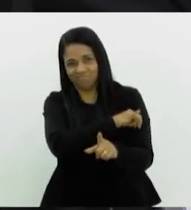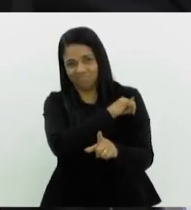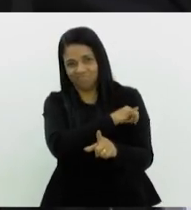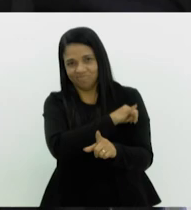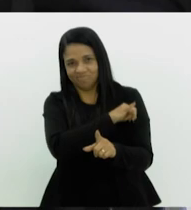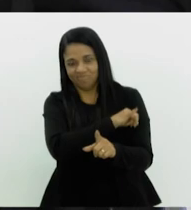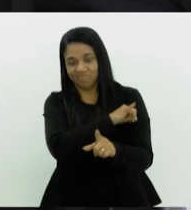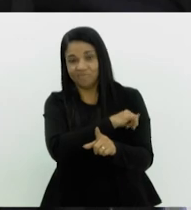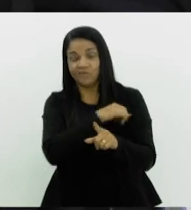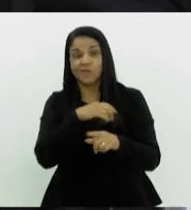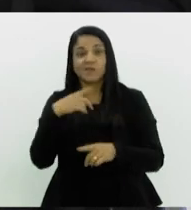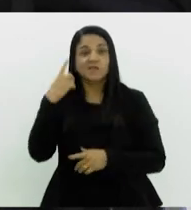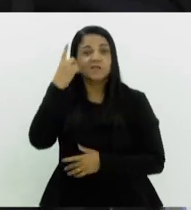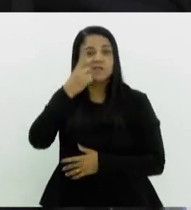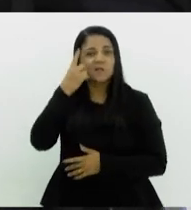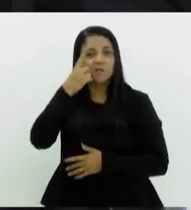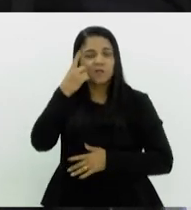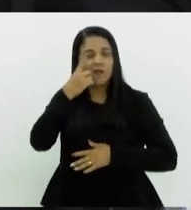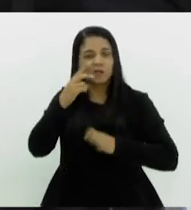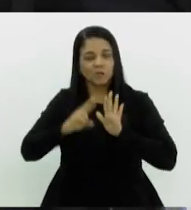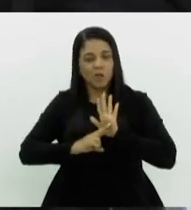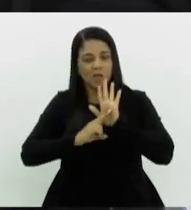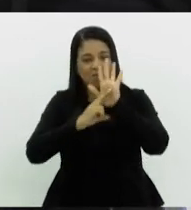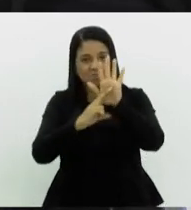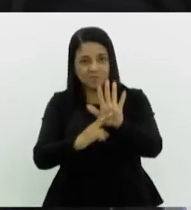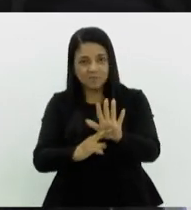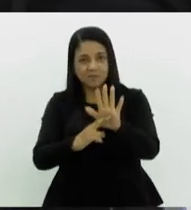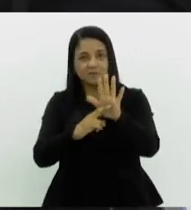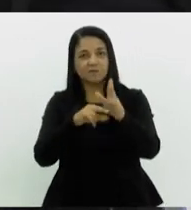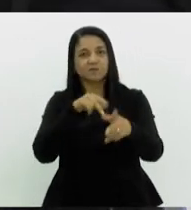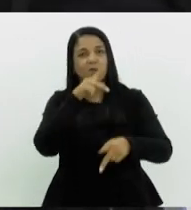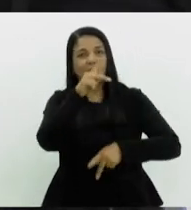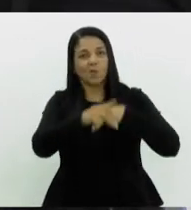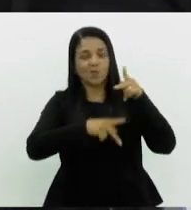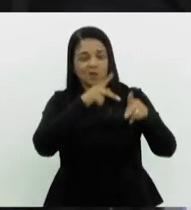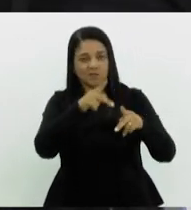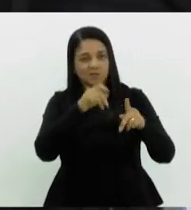ao representar a sociedade,